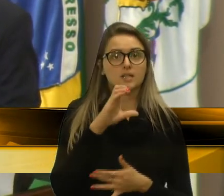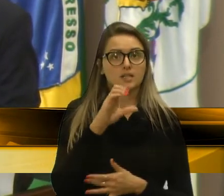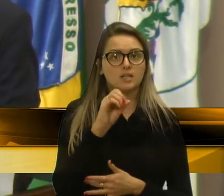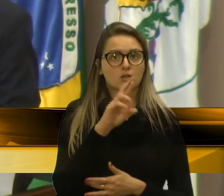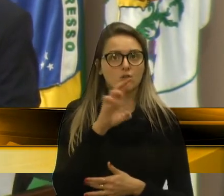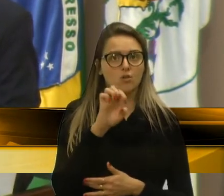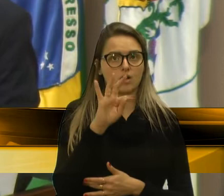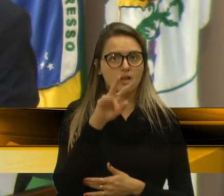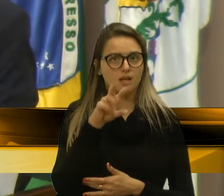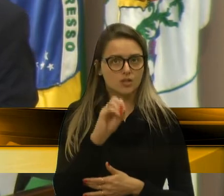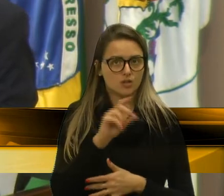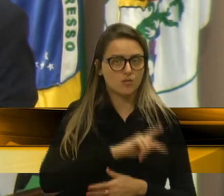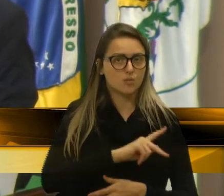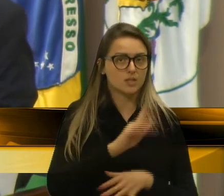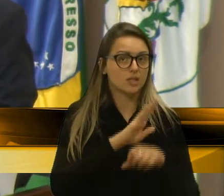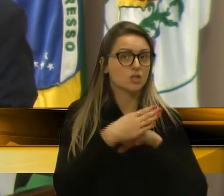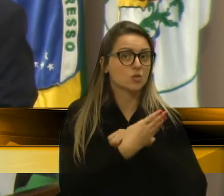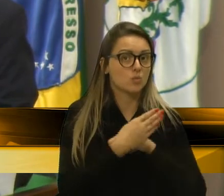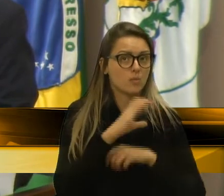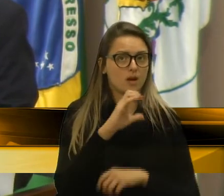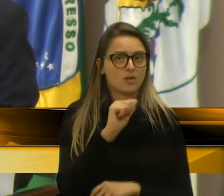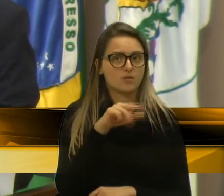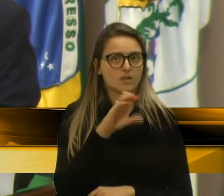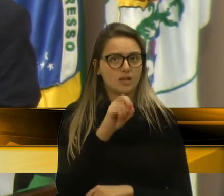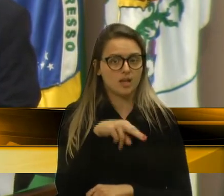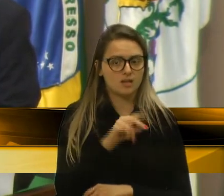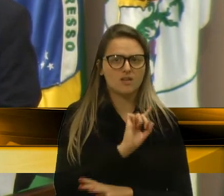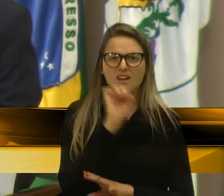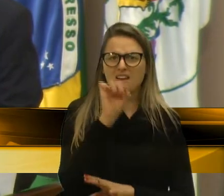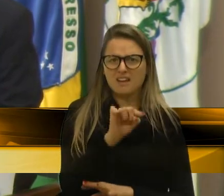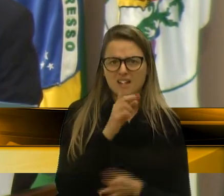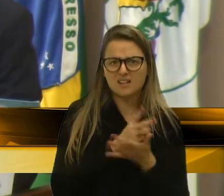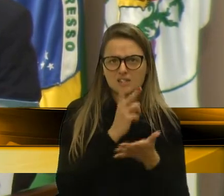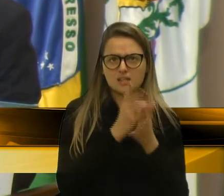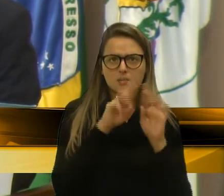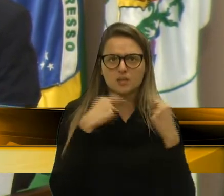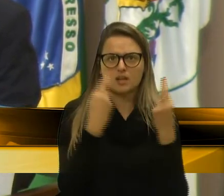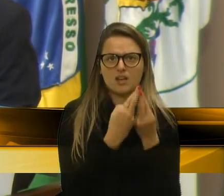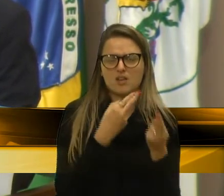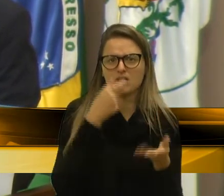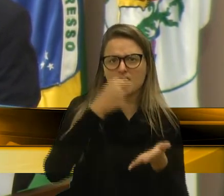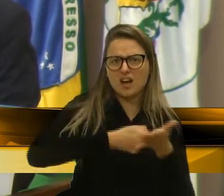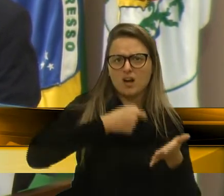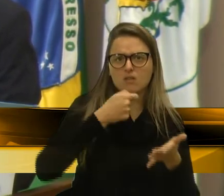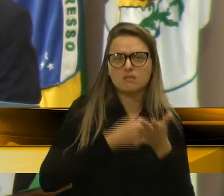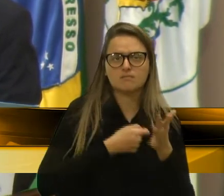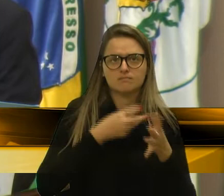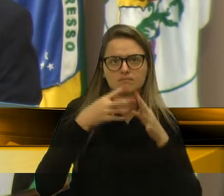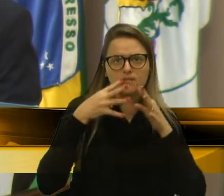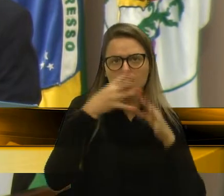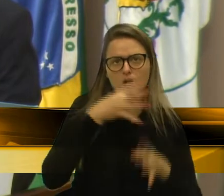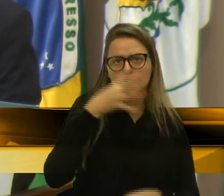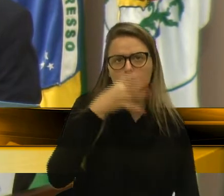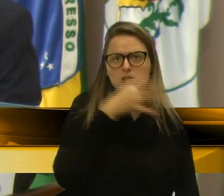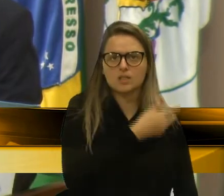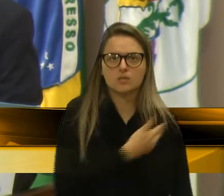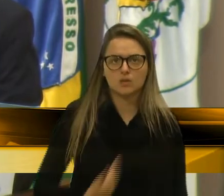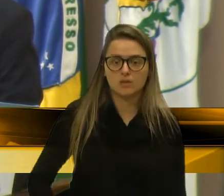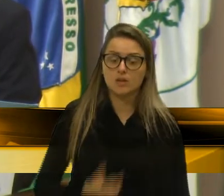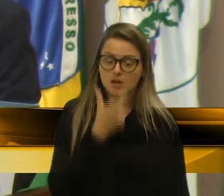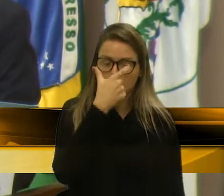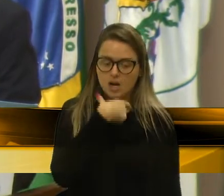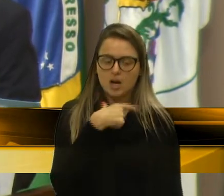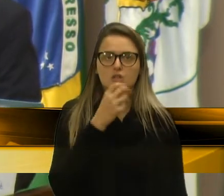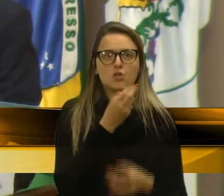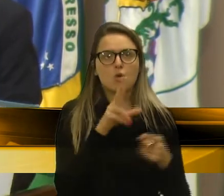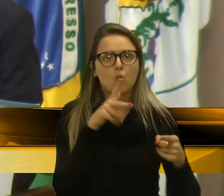Marciano, presidente do Canyon, tá? Ele está todas as sessões batendo que nem louco aqui no governo. Então acho que ou